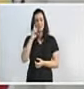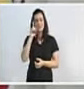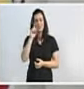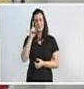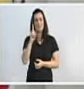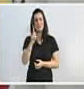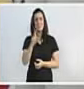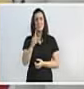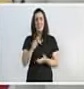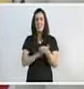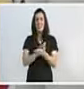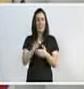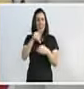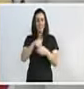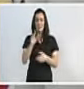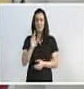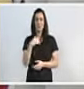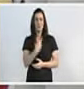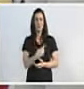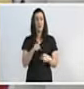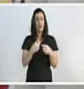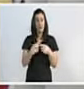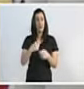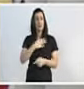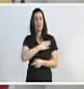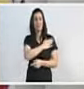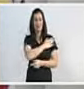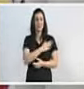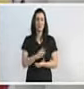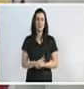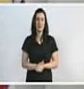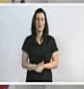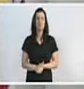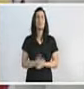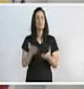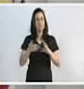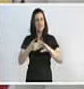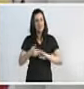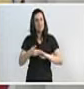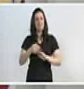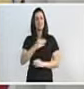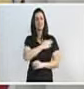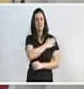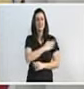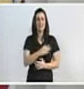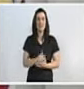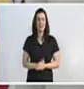é essa. Porque o prefeito tem essa capacidade, e quero parabenizá-lo, né, por